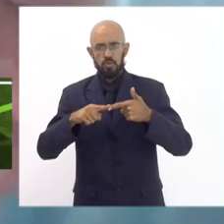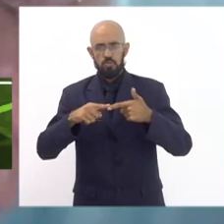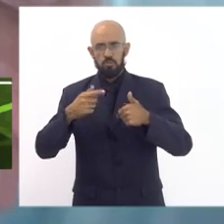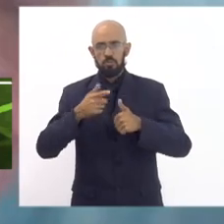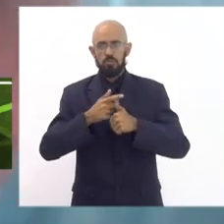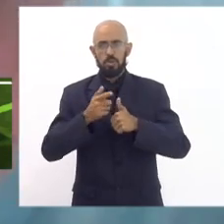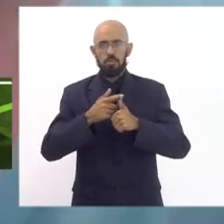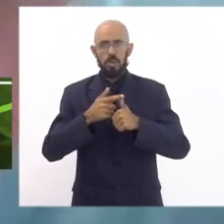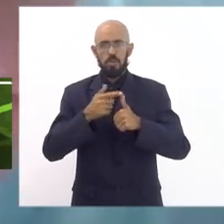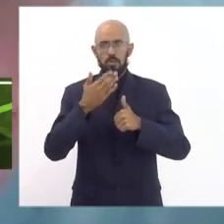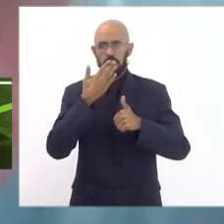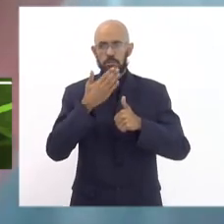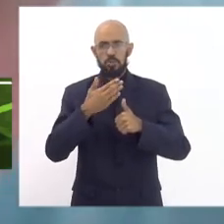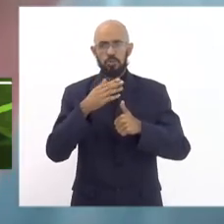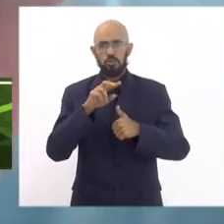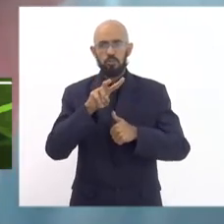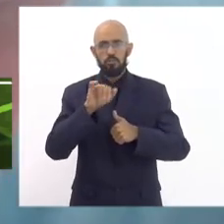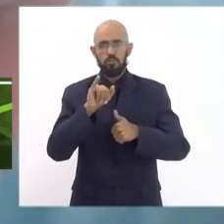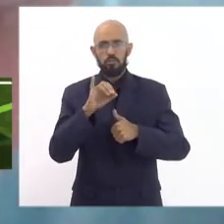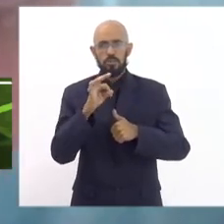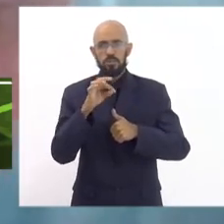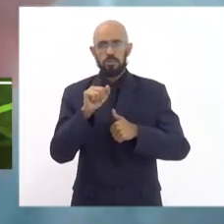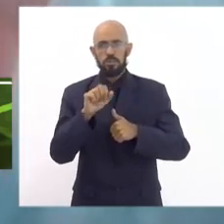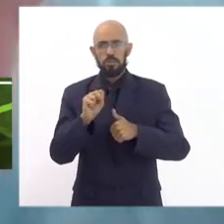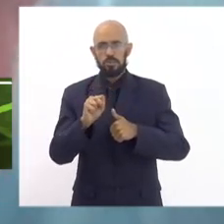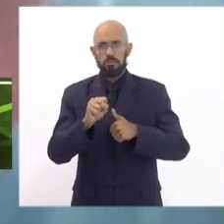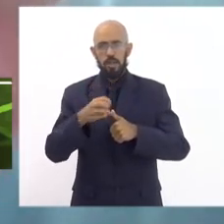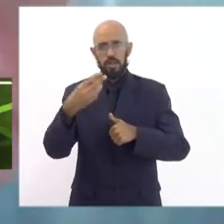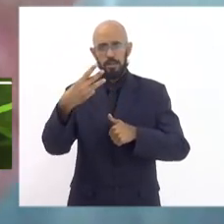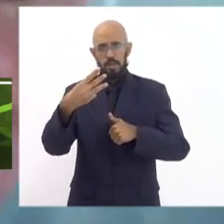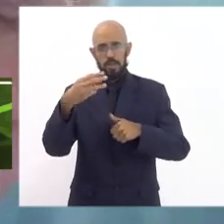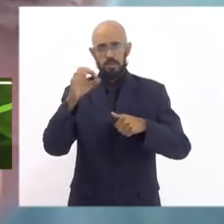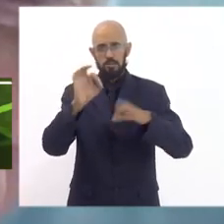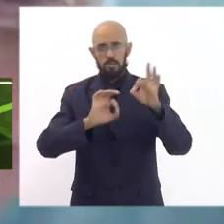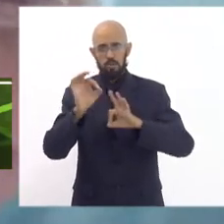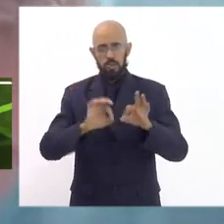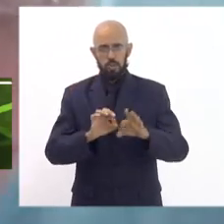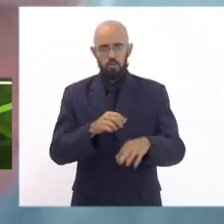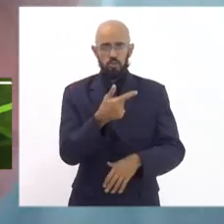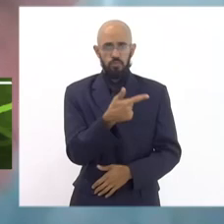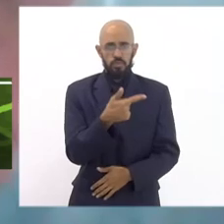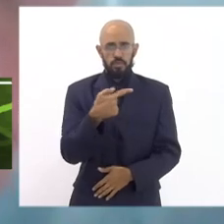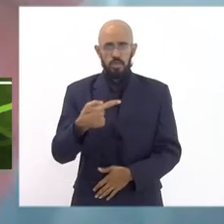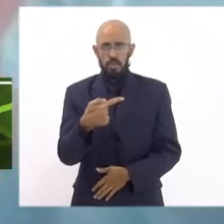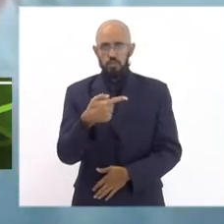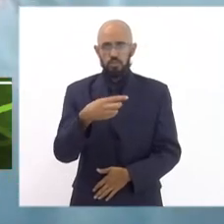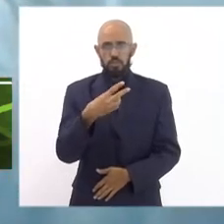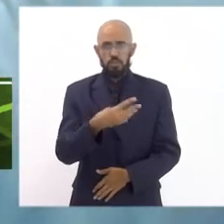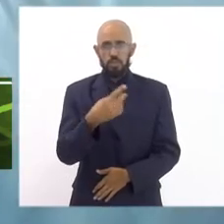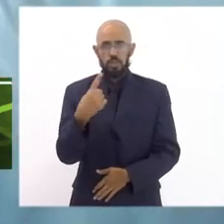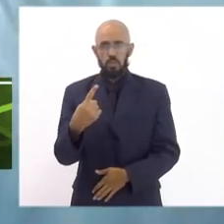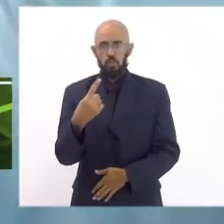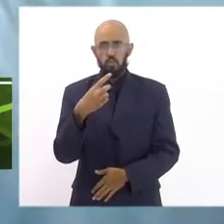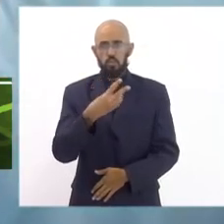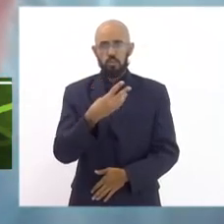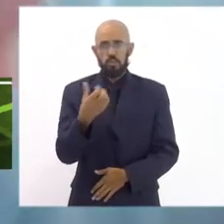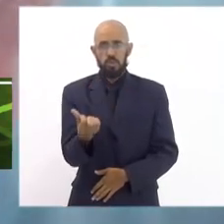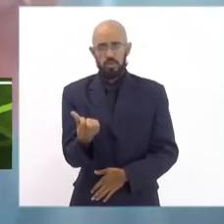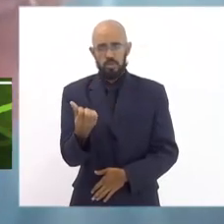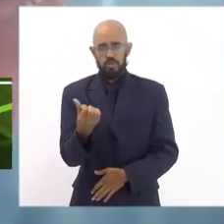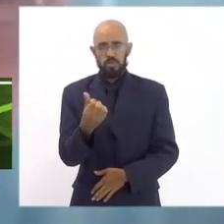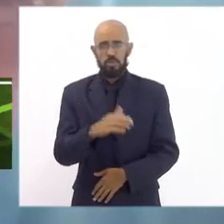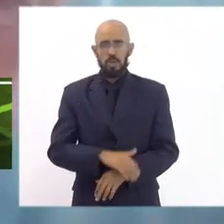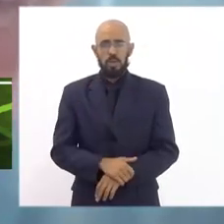pedindo vistas para três projetos, 27, 31 e 36.